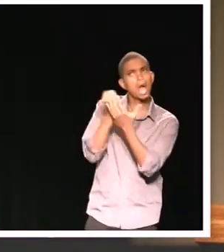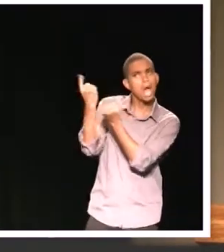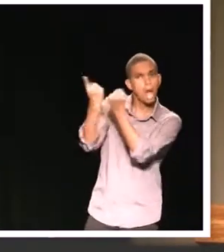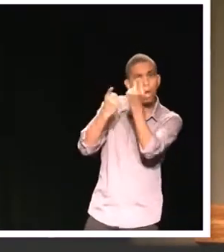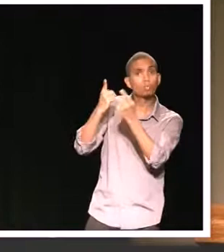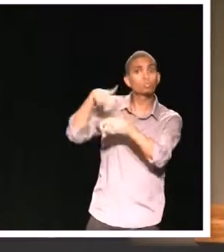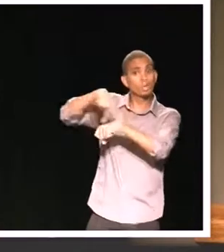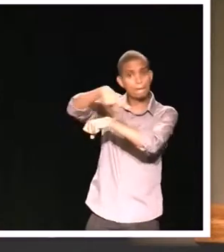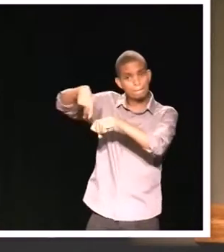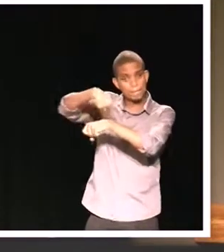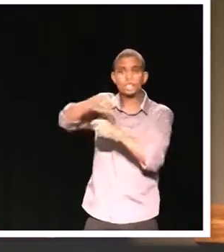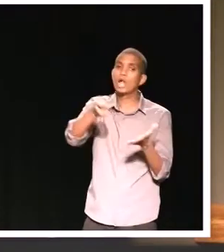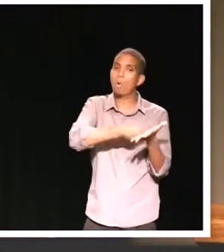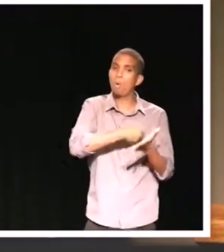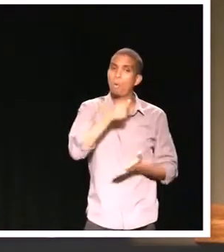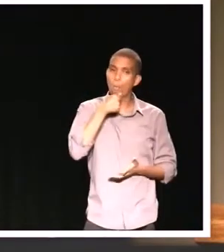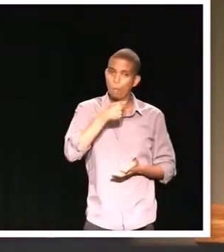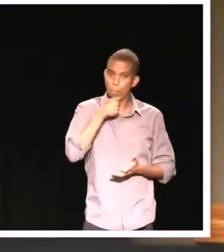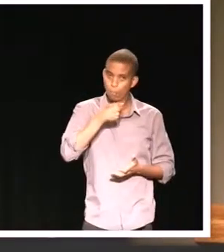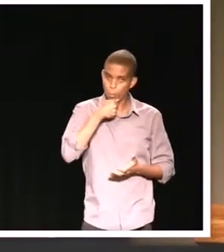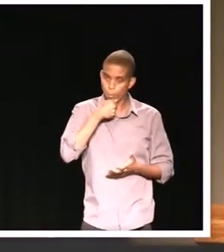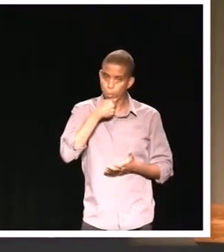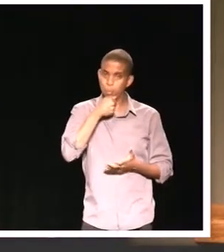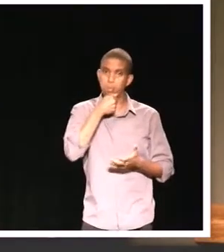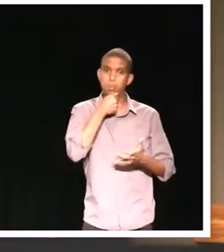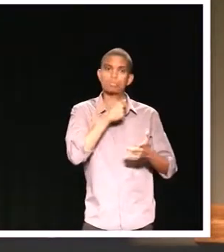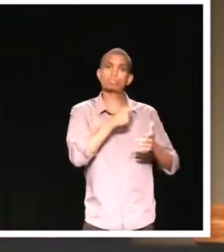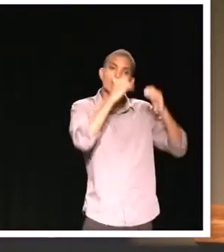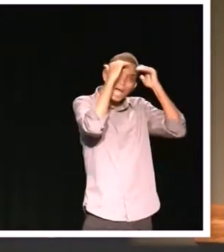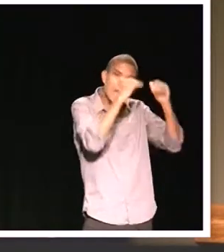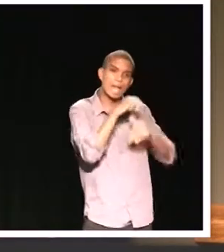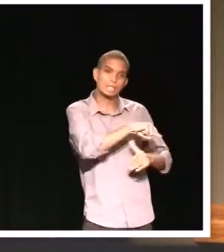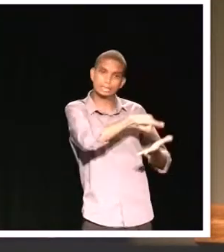países não foram nem assinados nem ratificados,